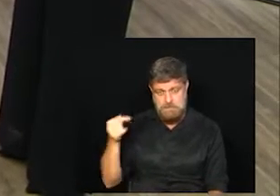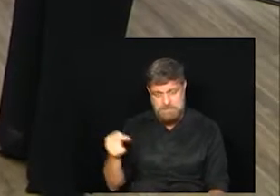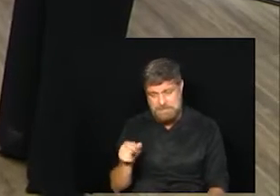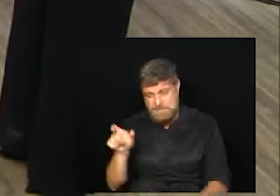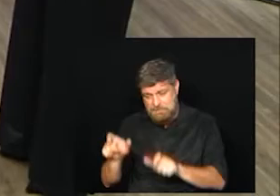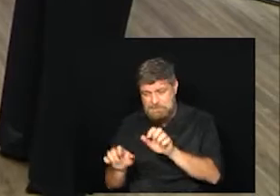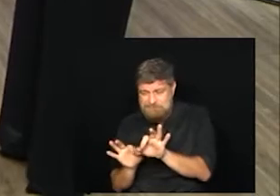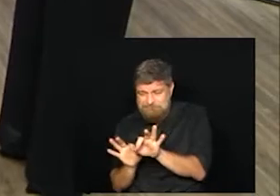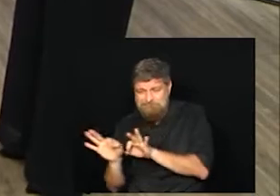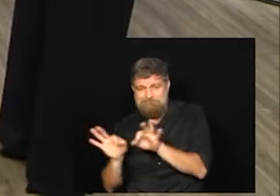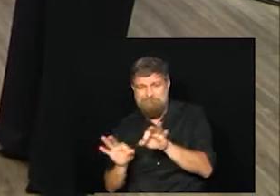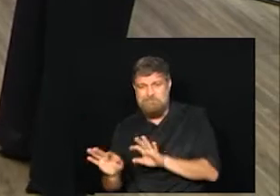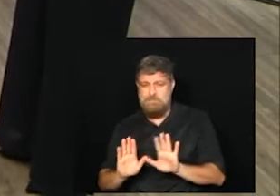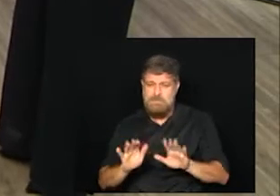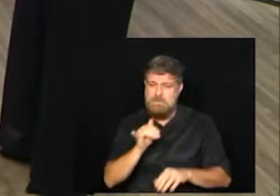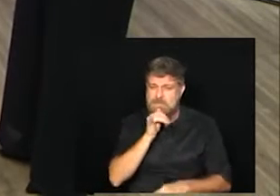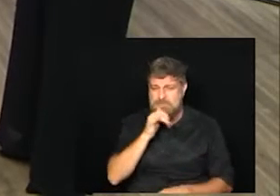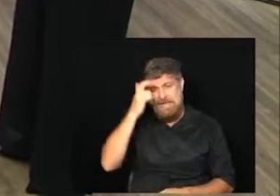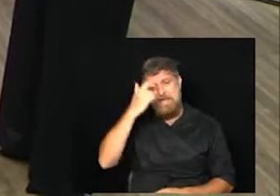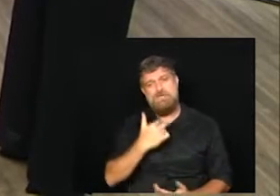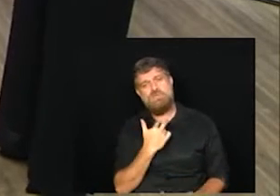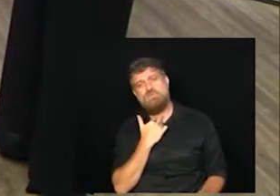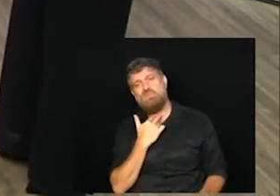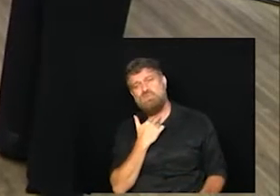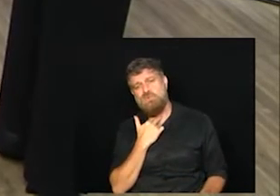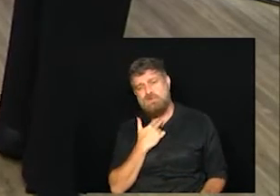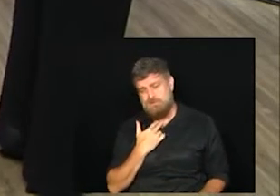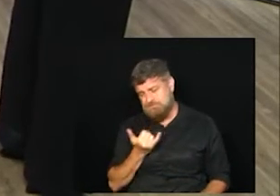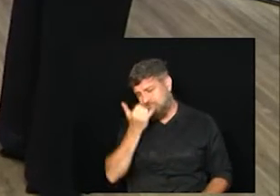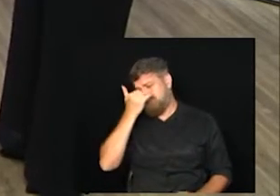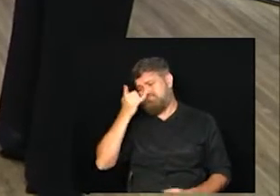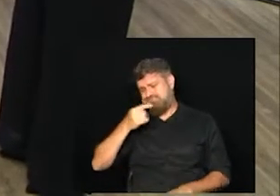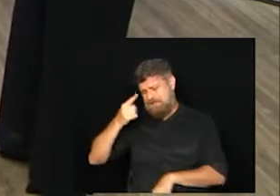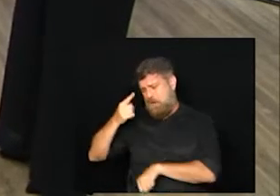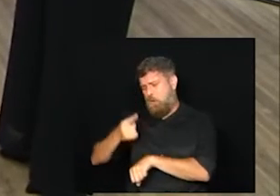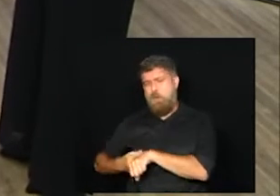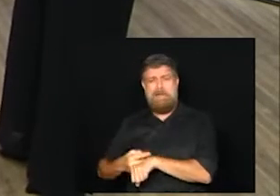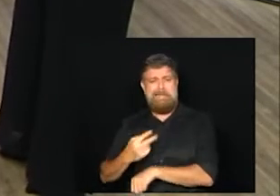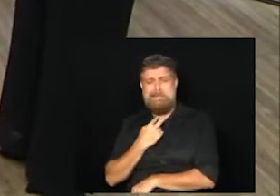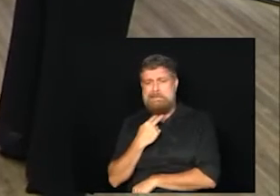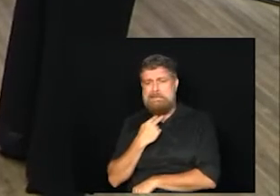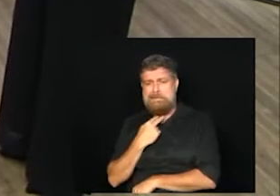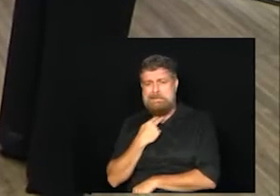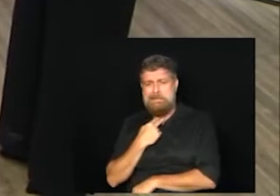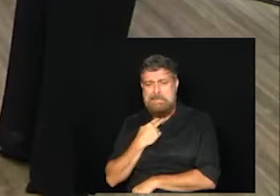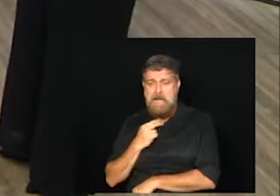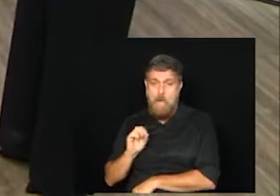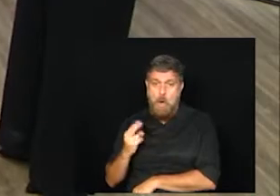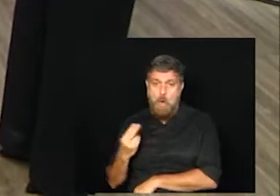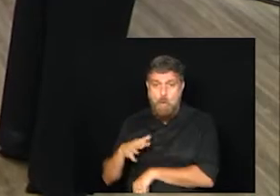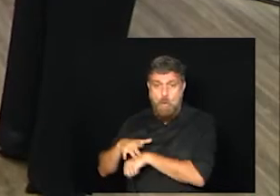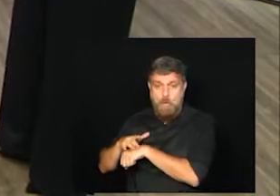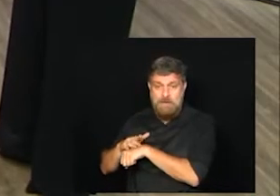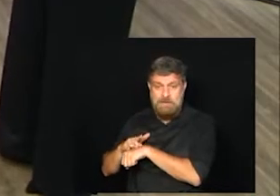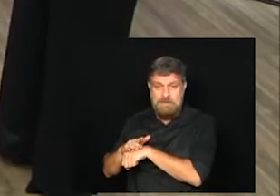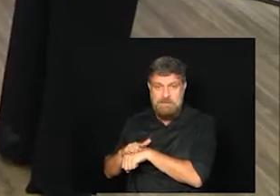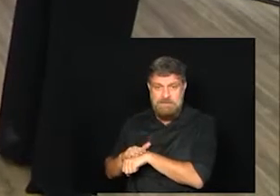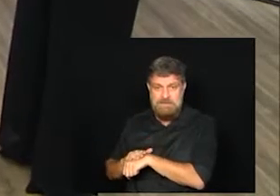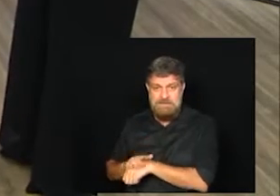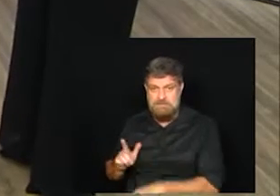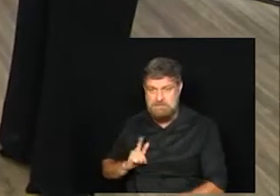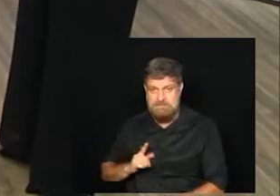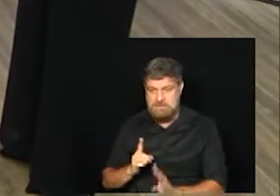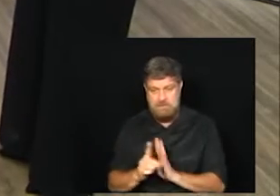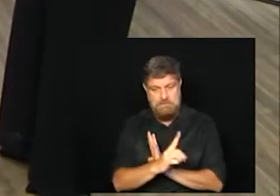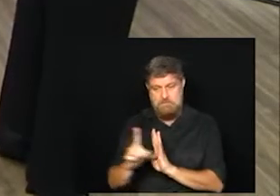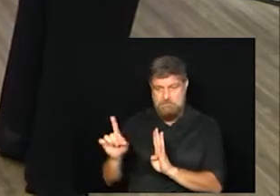organização. Se a pessoa, olha, eu não posso, surgiu um compromisso, tenho alguma outra coisa, eu estou doente, não posso ir, você não vai para o final